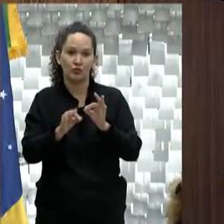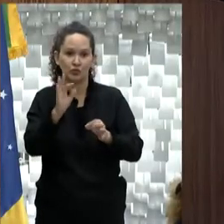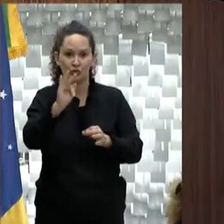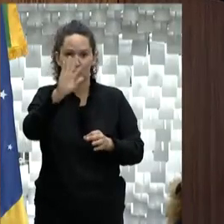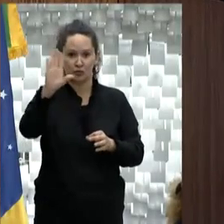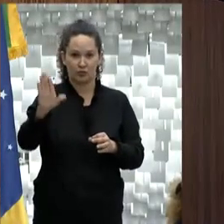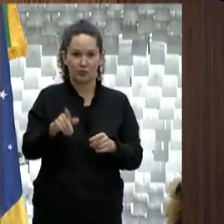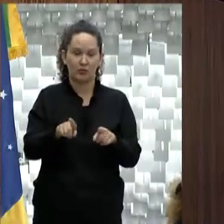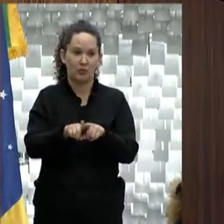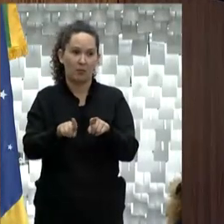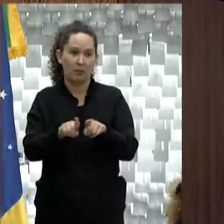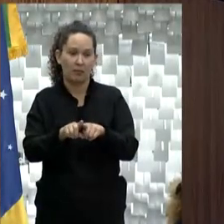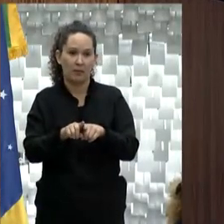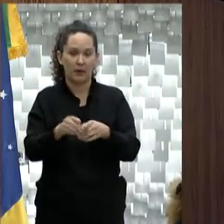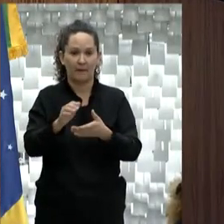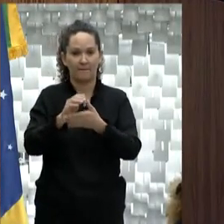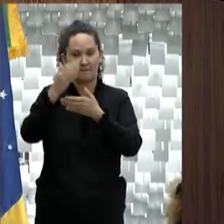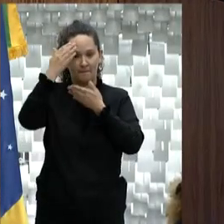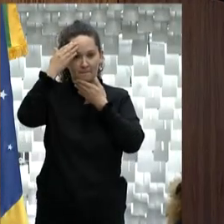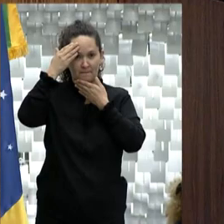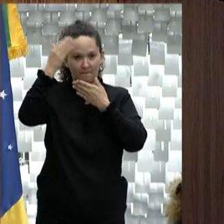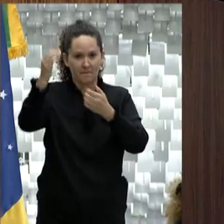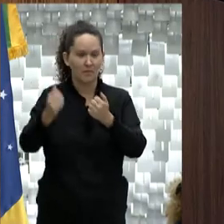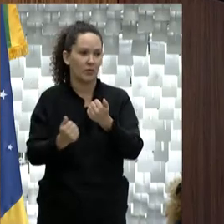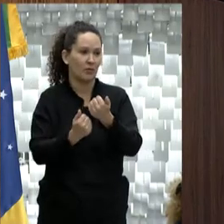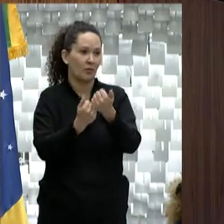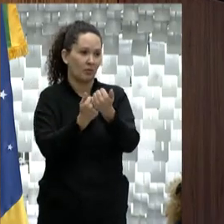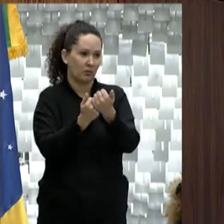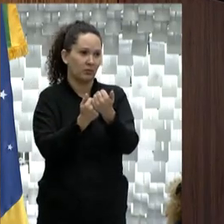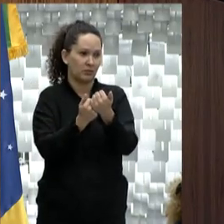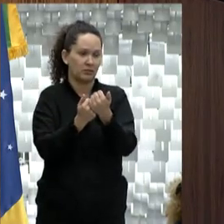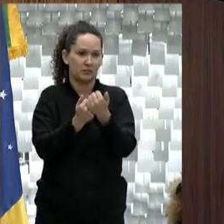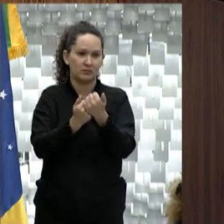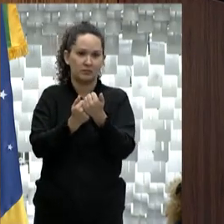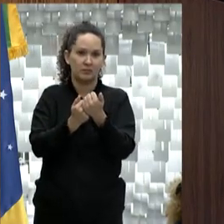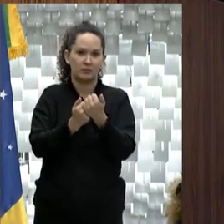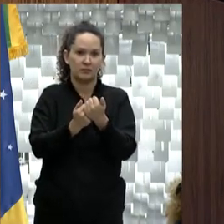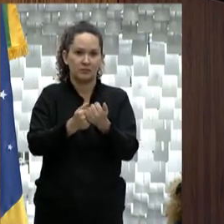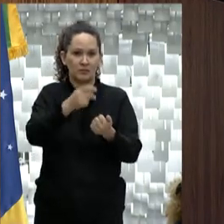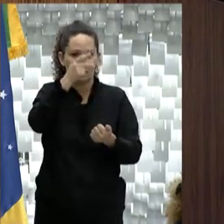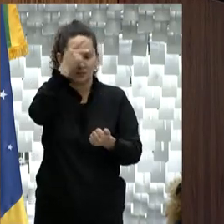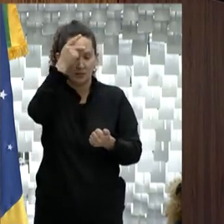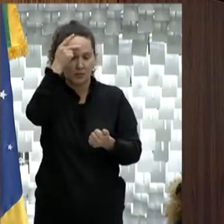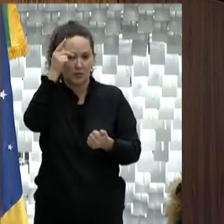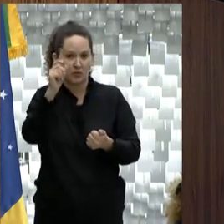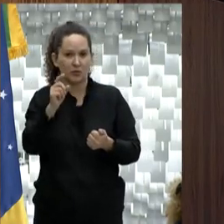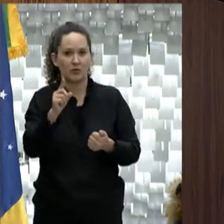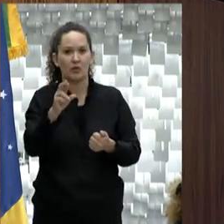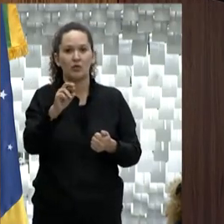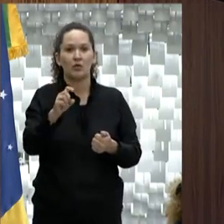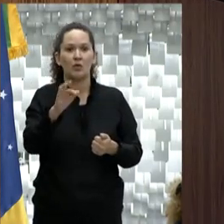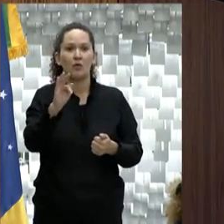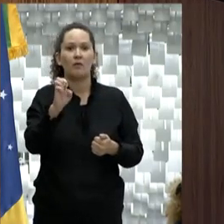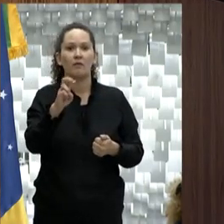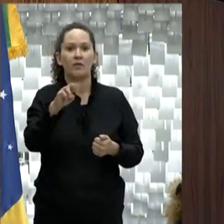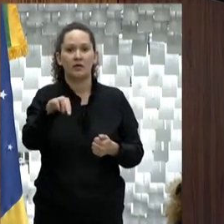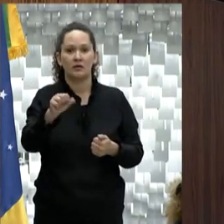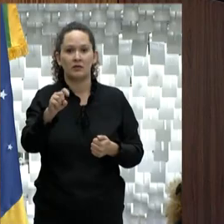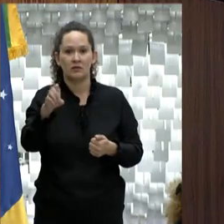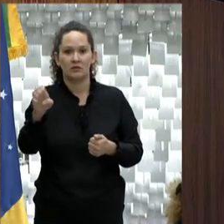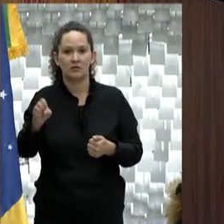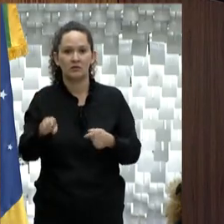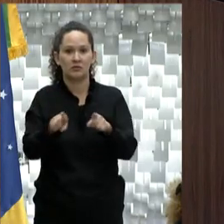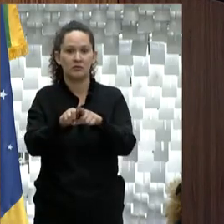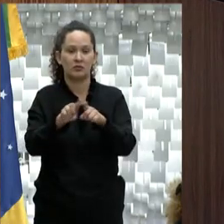Nessa oportunidade, agradeço o apoio, né, na pessoa do Dr. Fernando Pimentel e Dr.